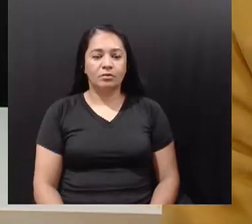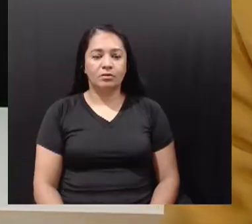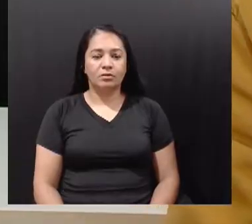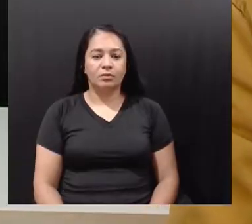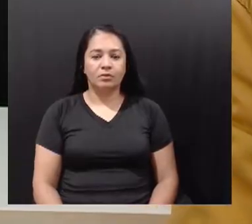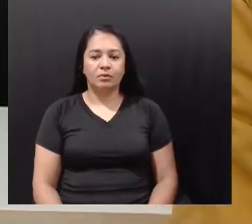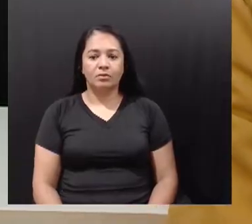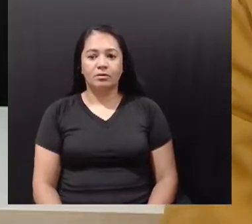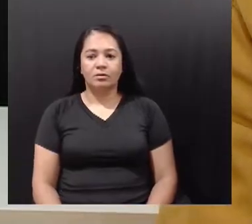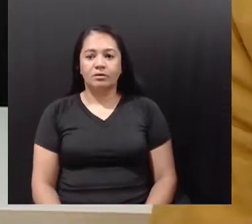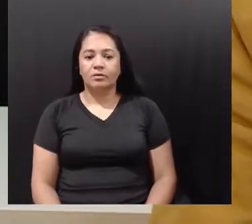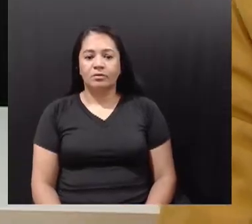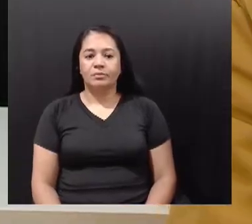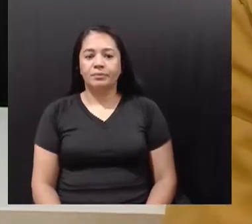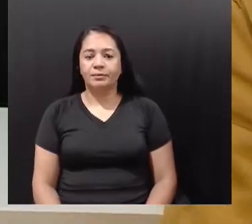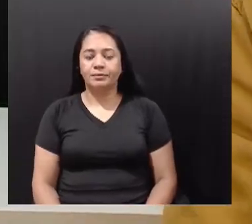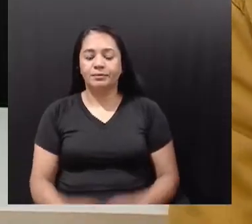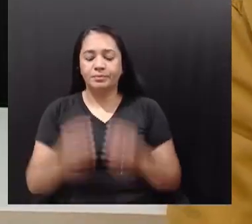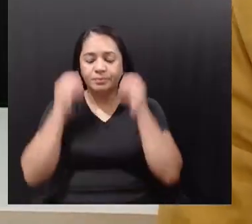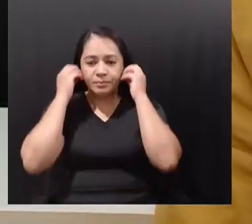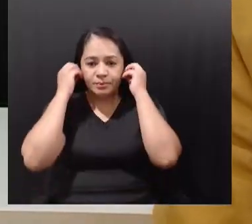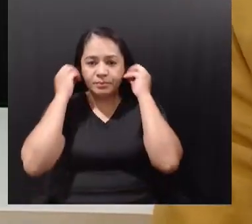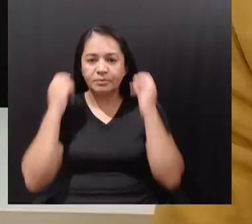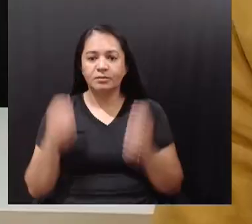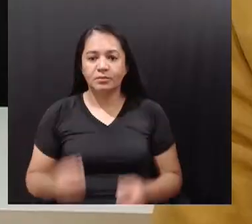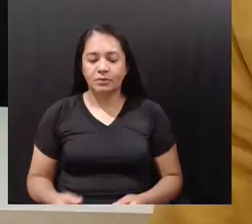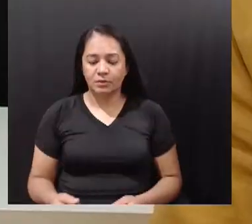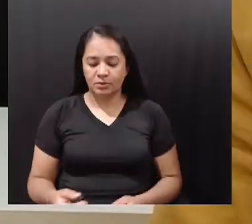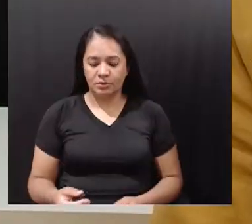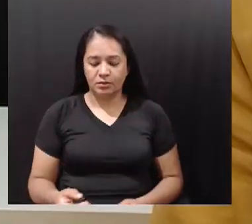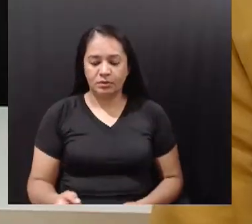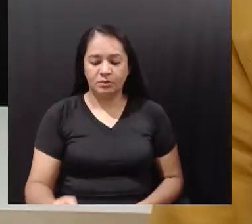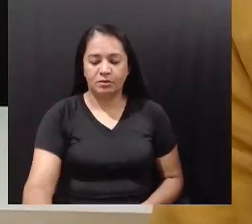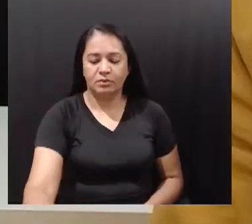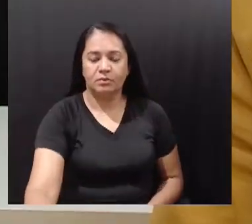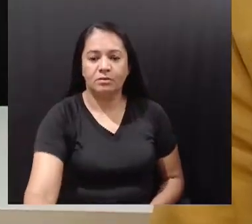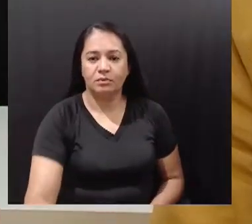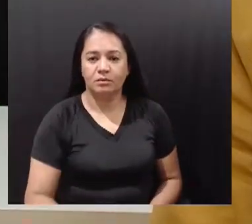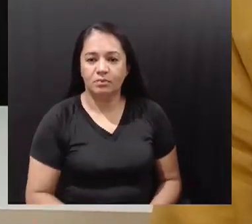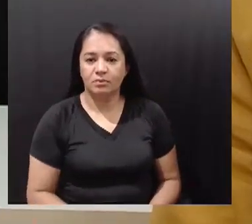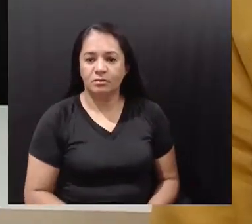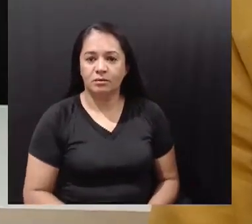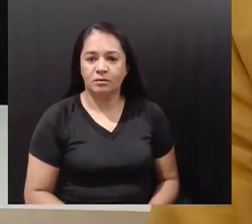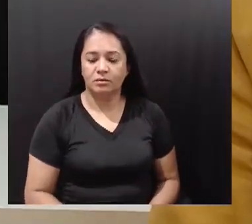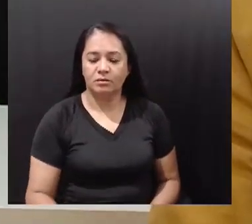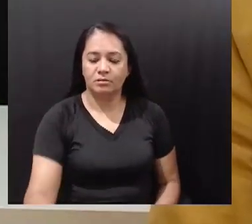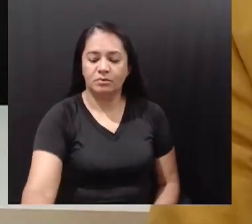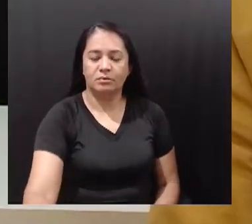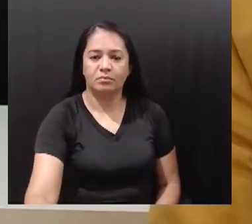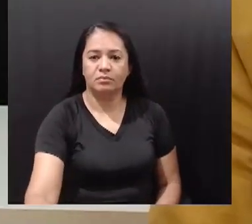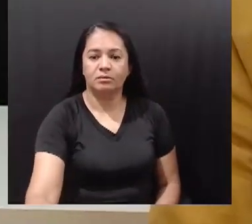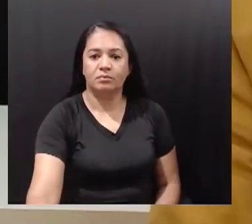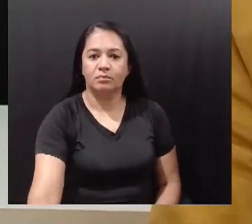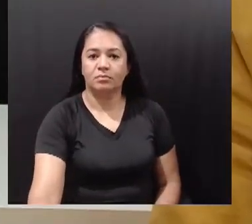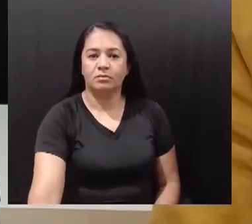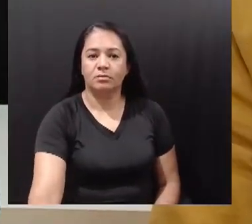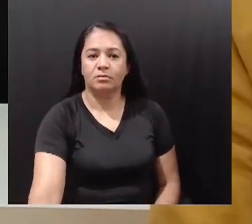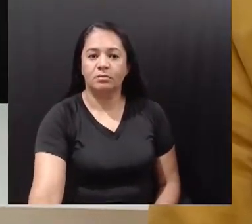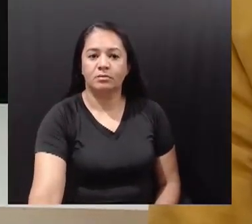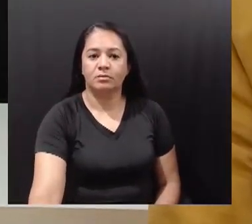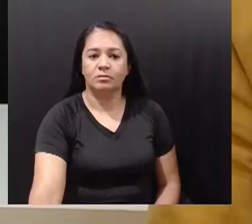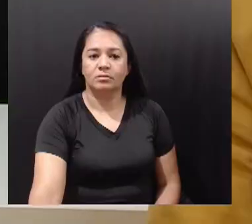atuo também bastante nessas atividades de auditorias, né? São auditorias de execução de contrato, são, por